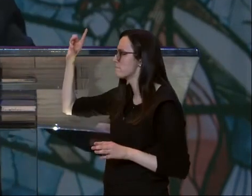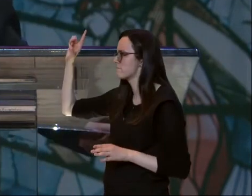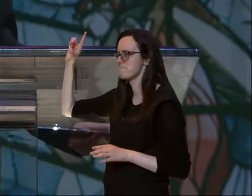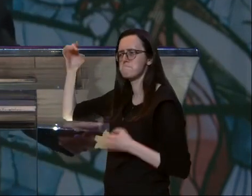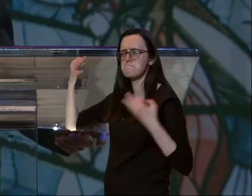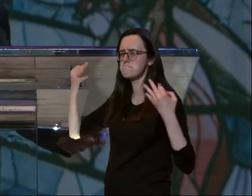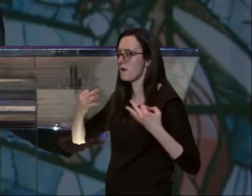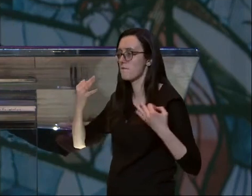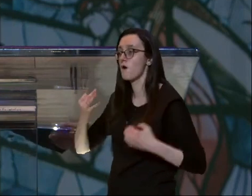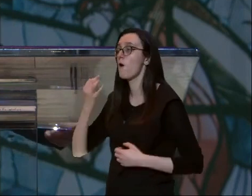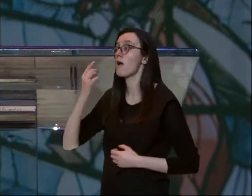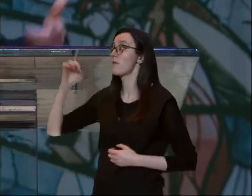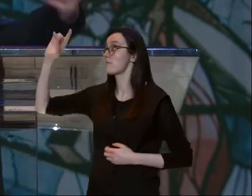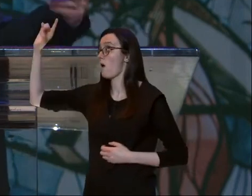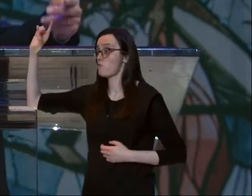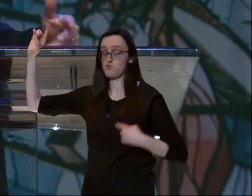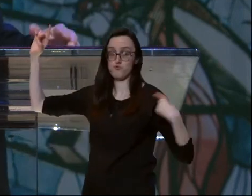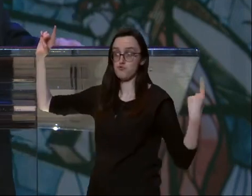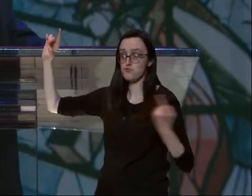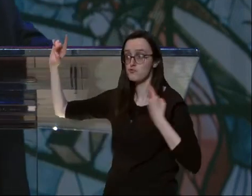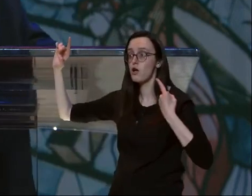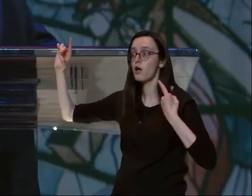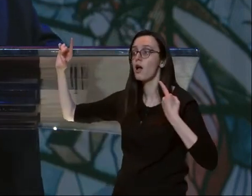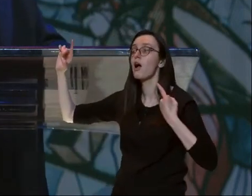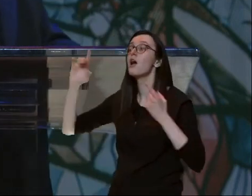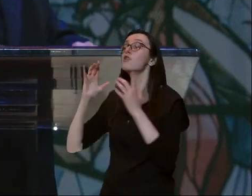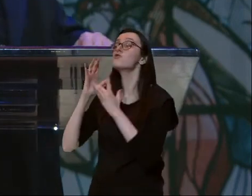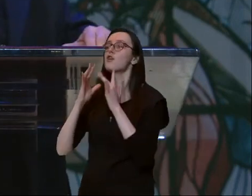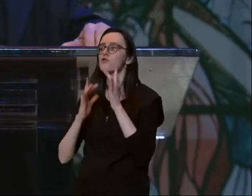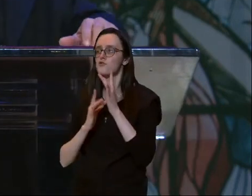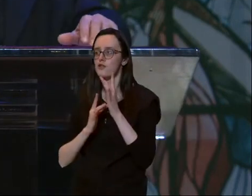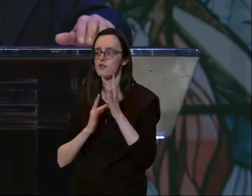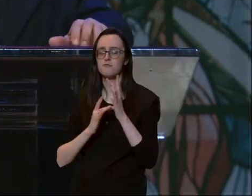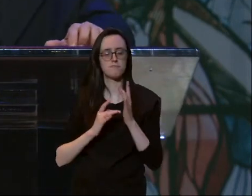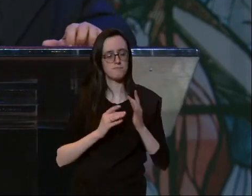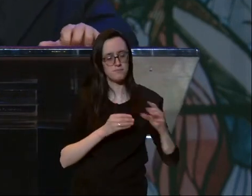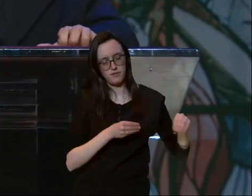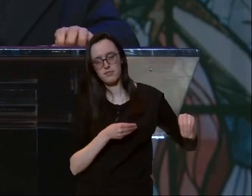mediador entre Deus e os homens, Jesus Cristo, que se fez homem.